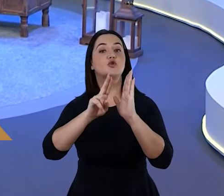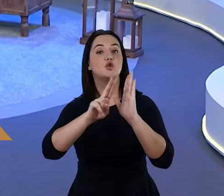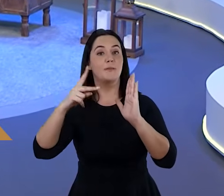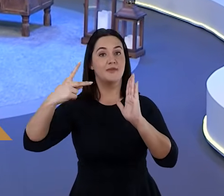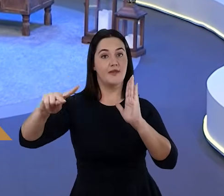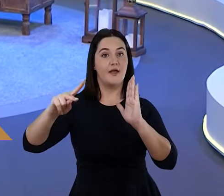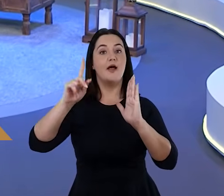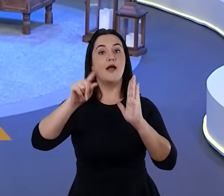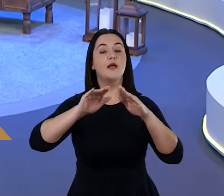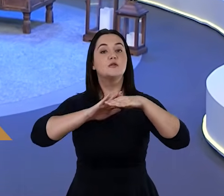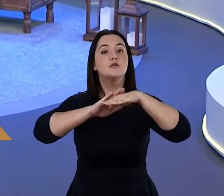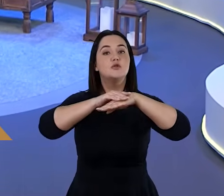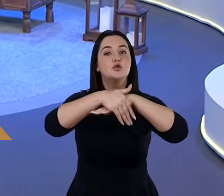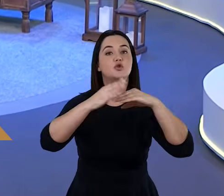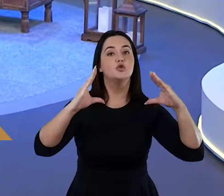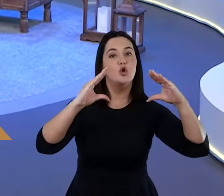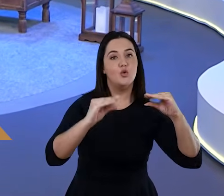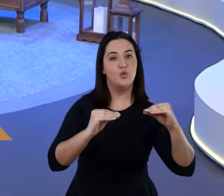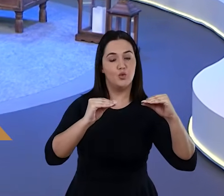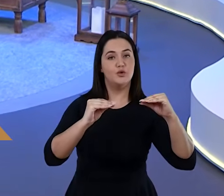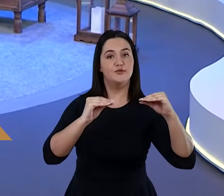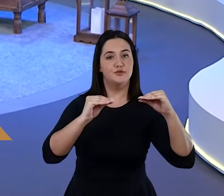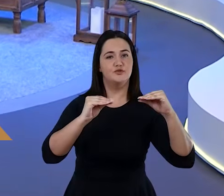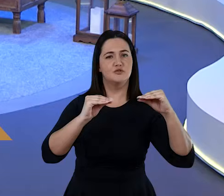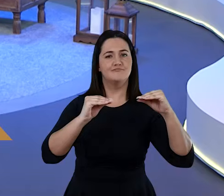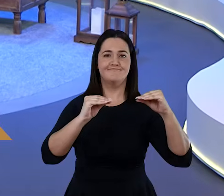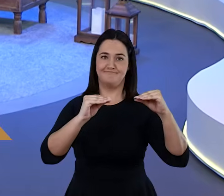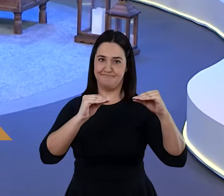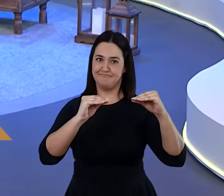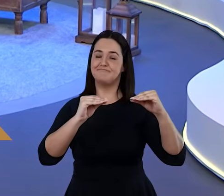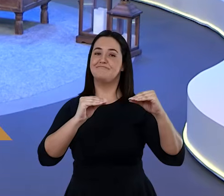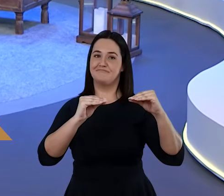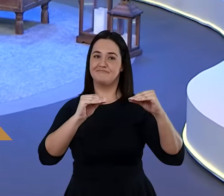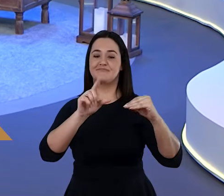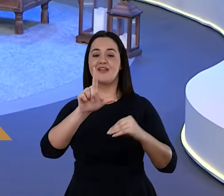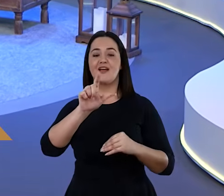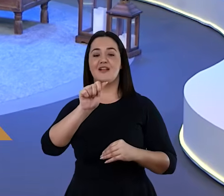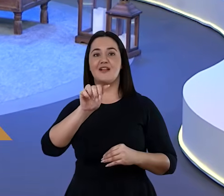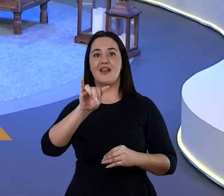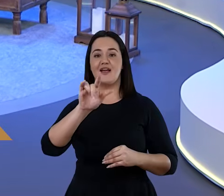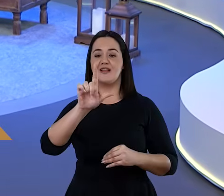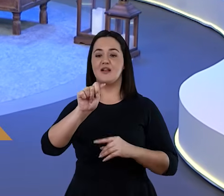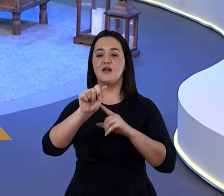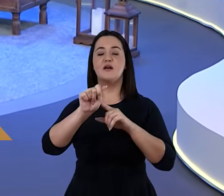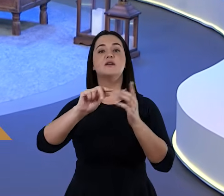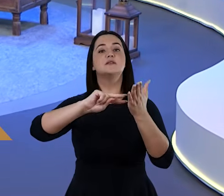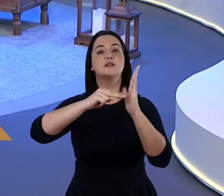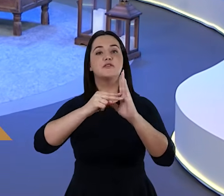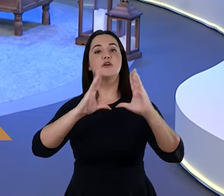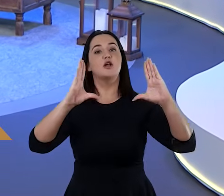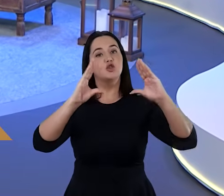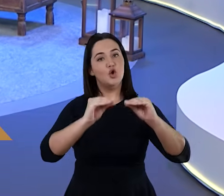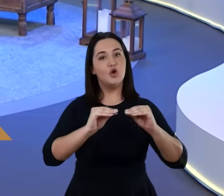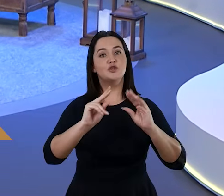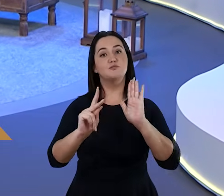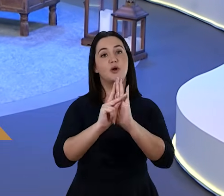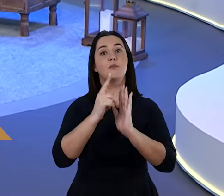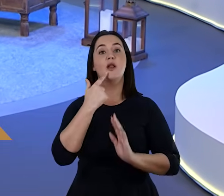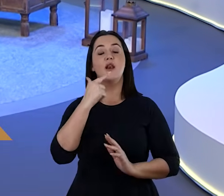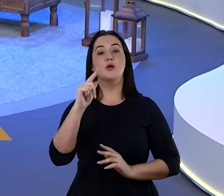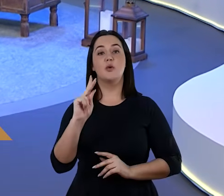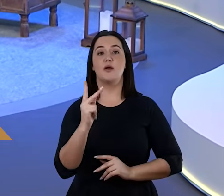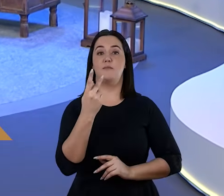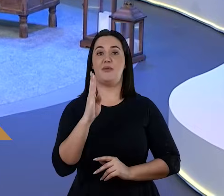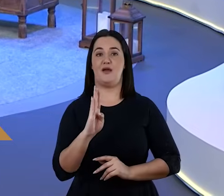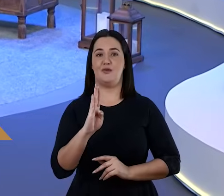noturna, porque o nome Dalila, etimologicamente falando, tem a ver com Laila, que significa noite em